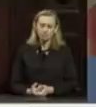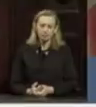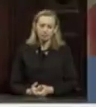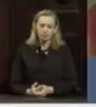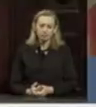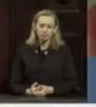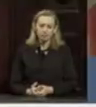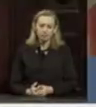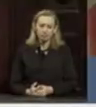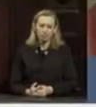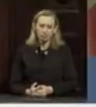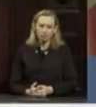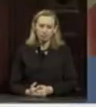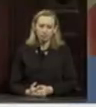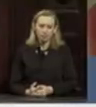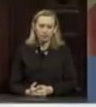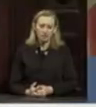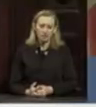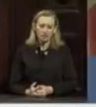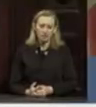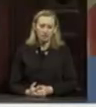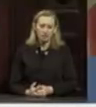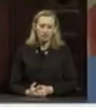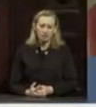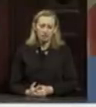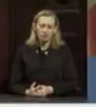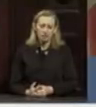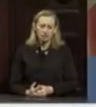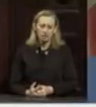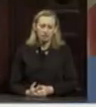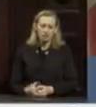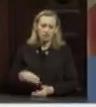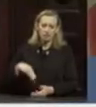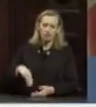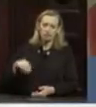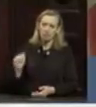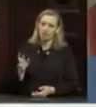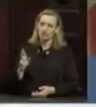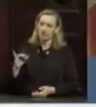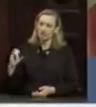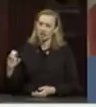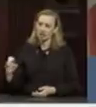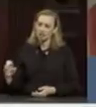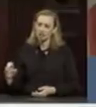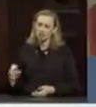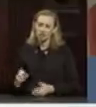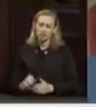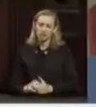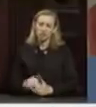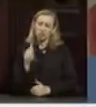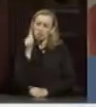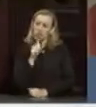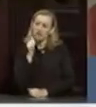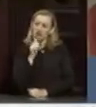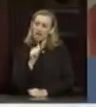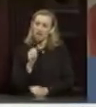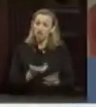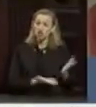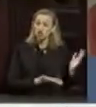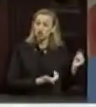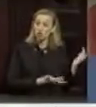barbárie, quer ser o símbolo da barbaridade. A Marielle foi brutalmente assassinada. É uma mulher jovem, negra,